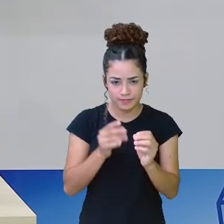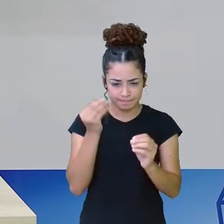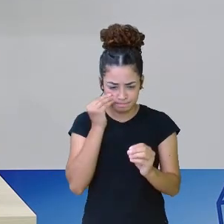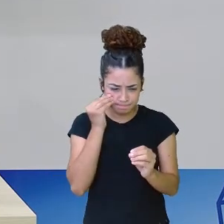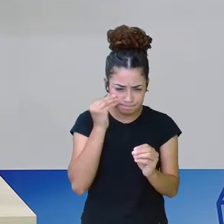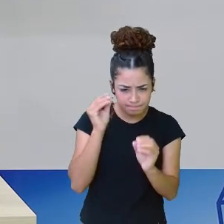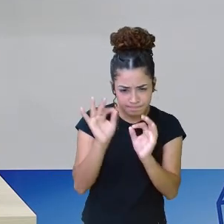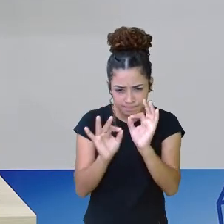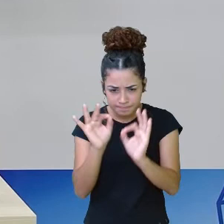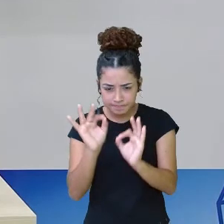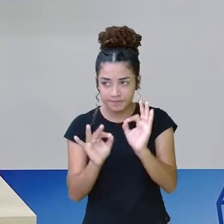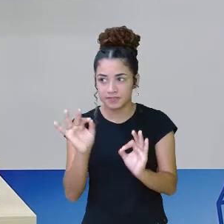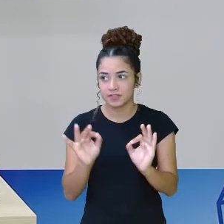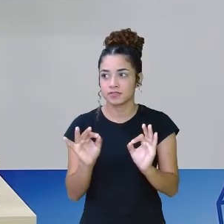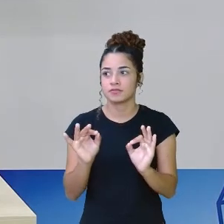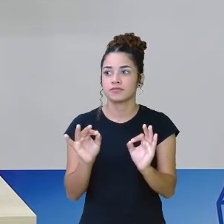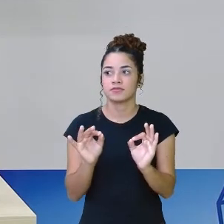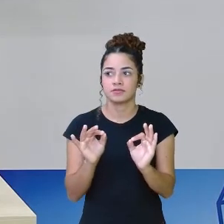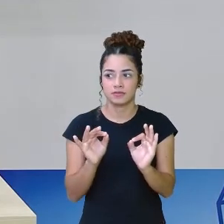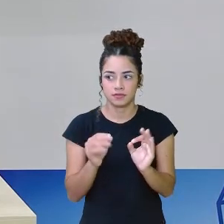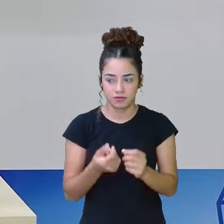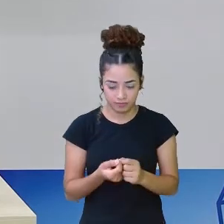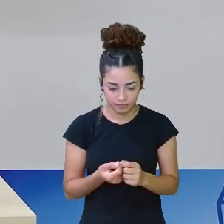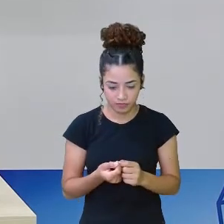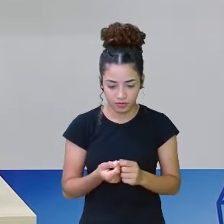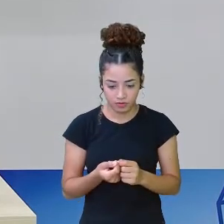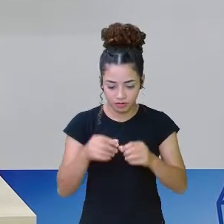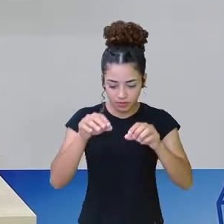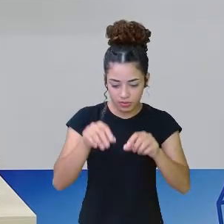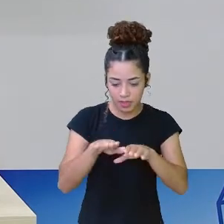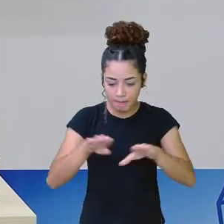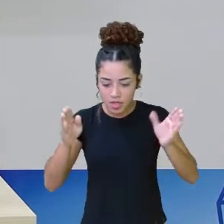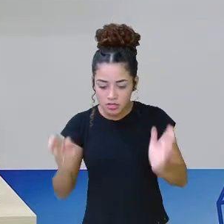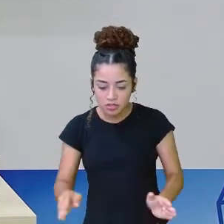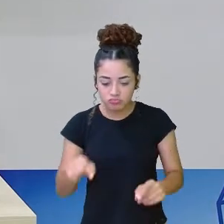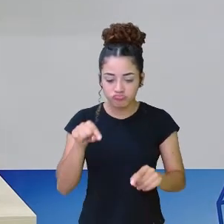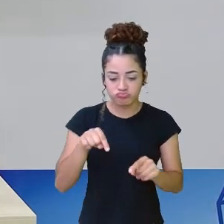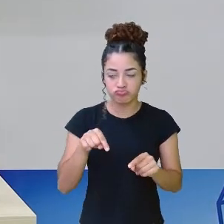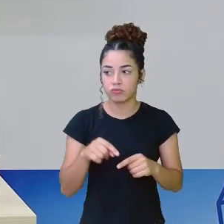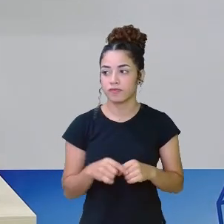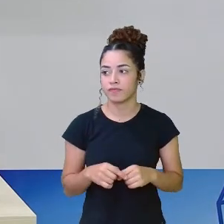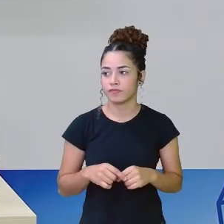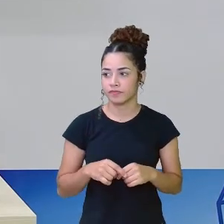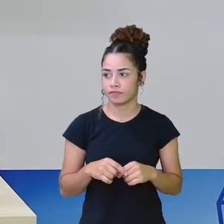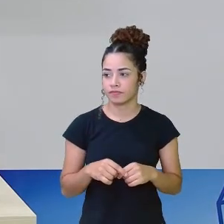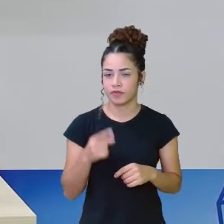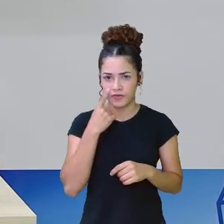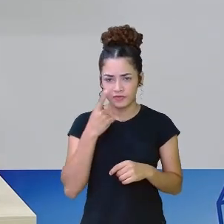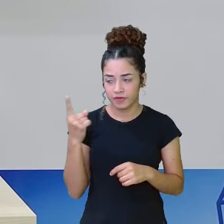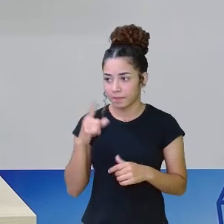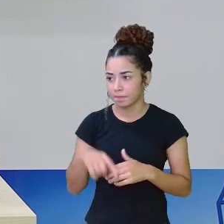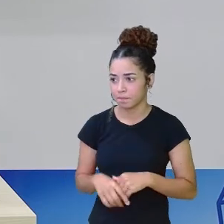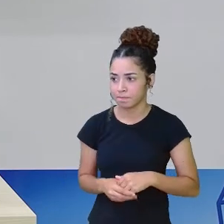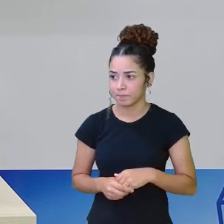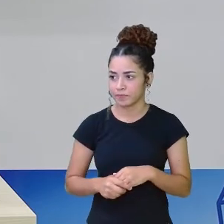aqui. Quadrado, quadrado. Vou botar na mesa para ficar melhor aqui. Olha aqui, ó, o